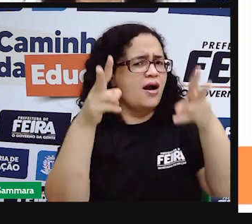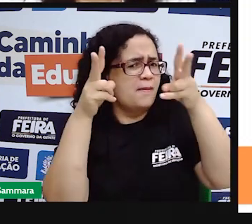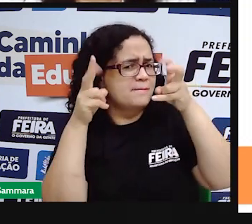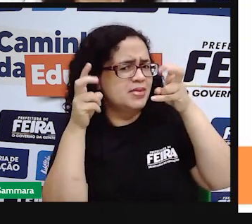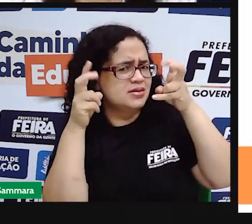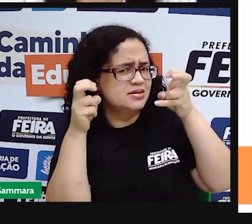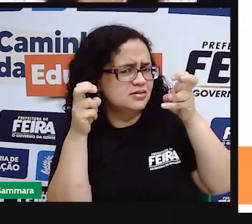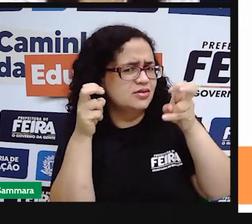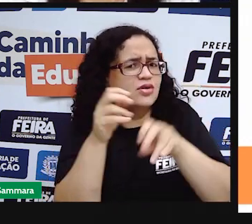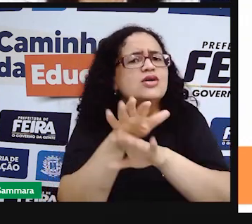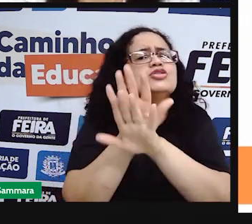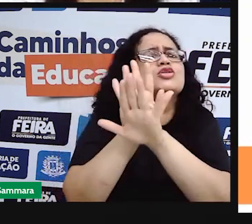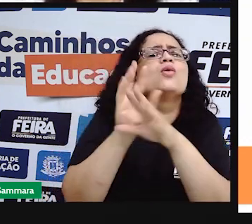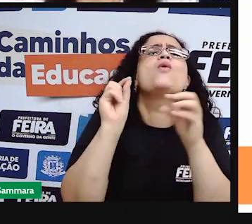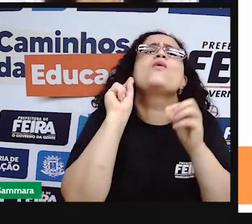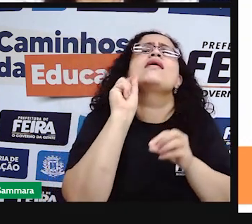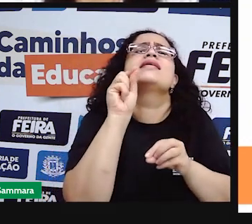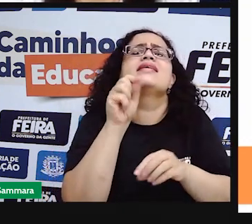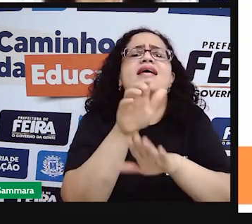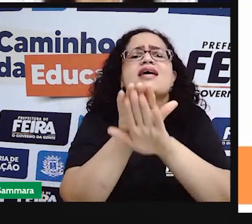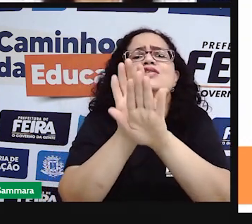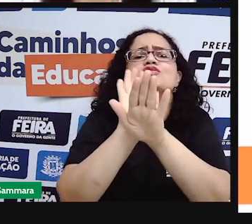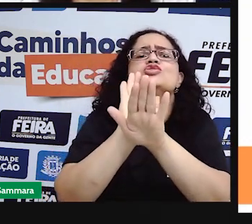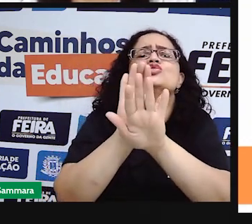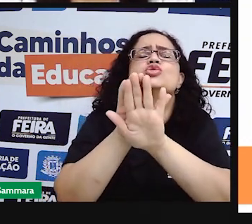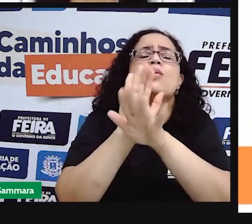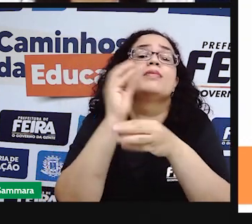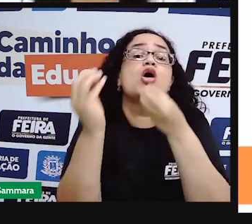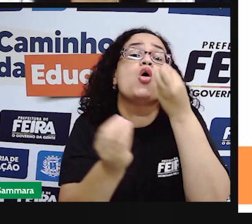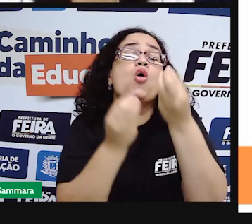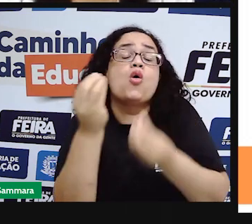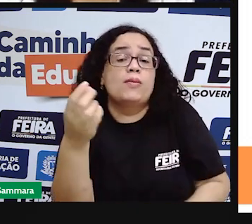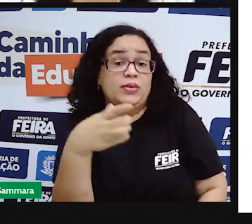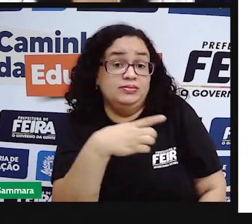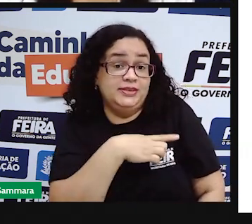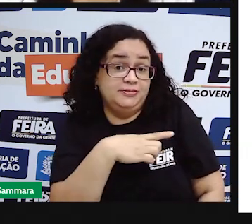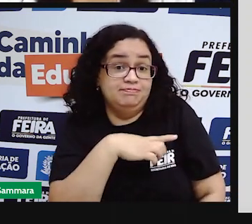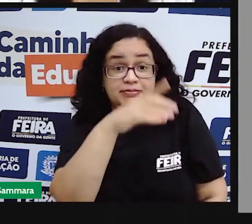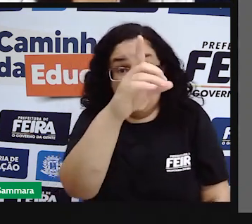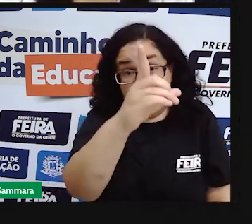hoje? Sabe o que é sombra? Sabe como ela aparece?